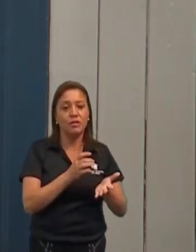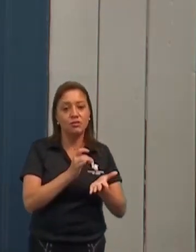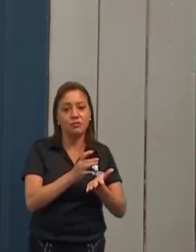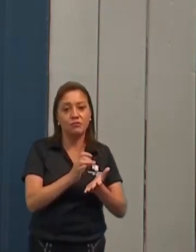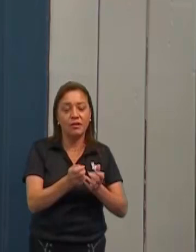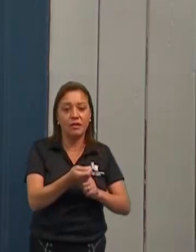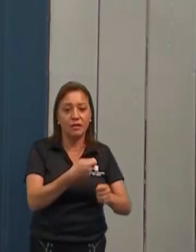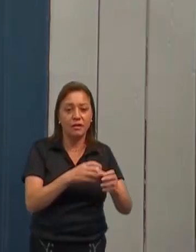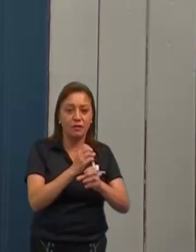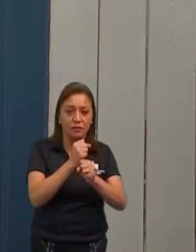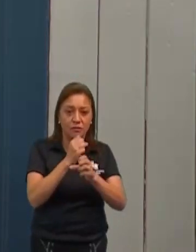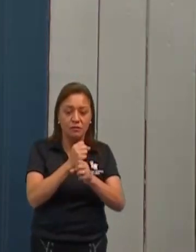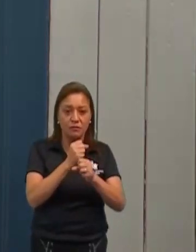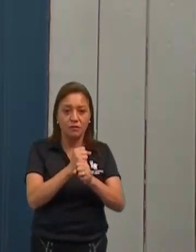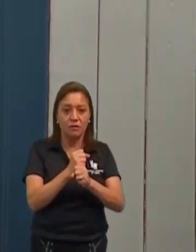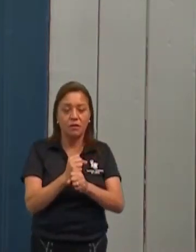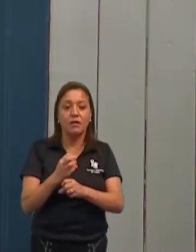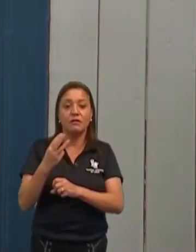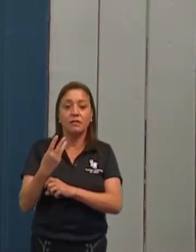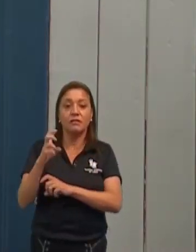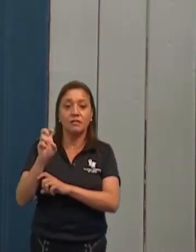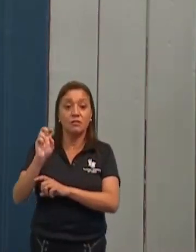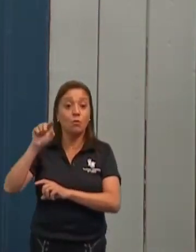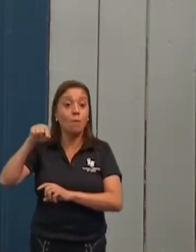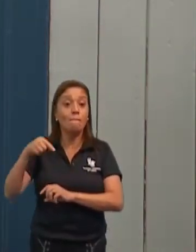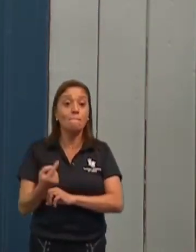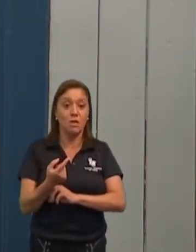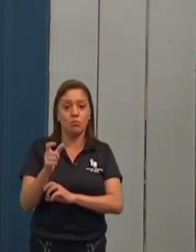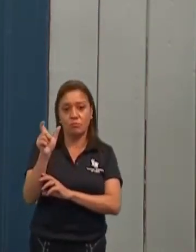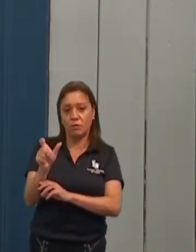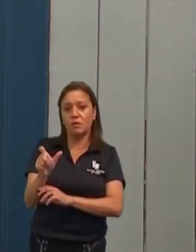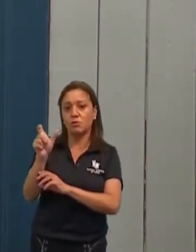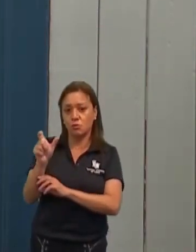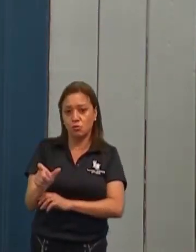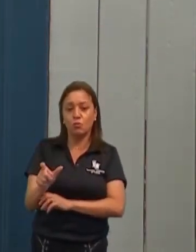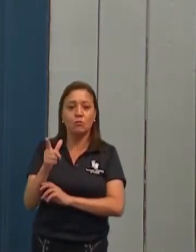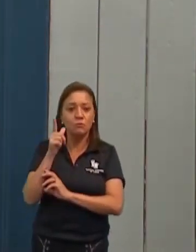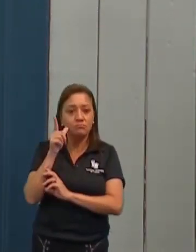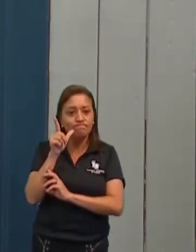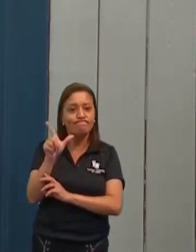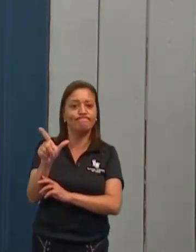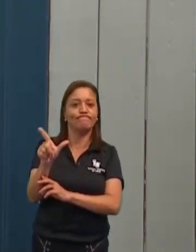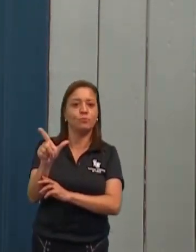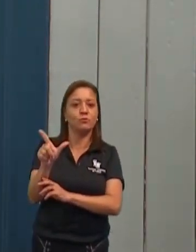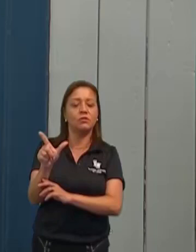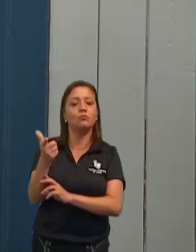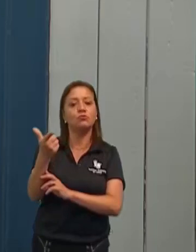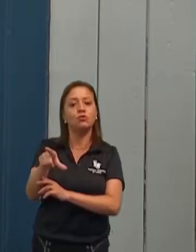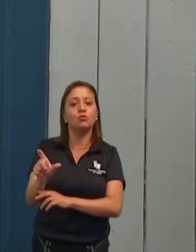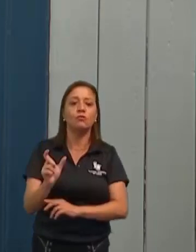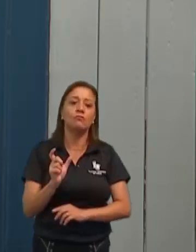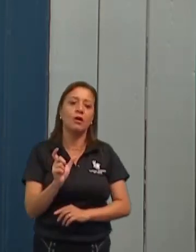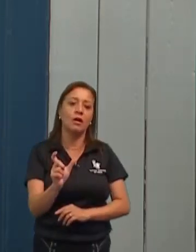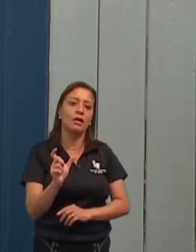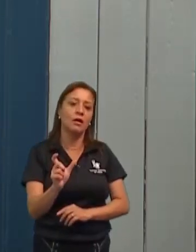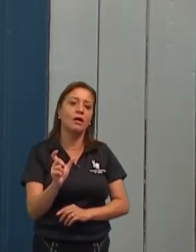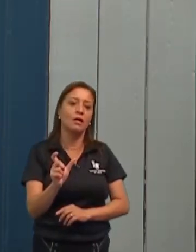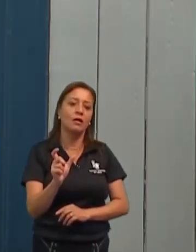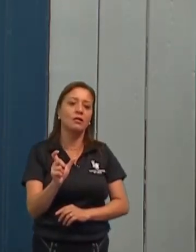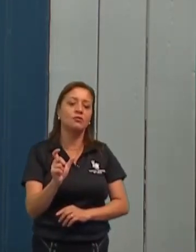5.235 condenados pela Justiça conseguiram obter, renovar ou manter